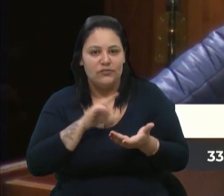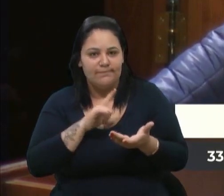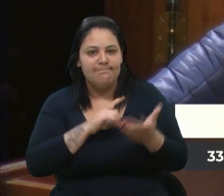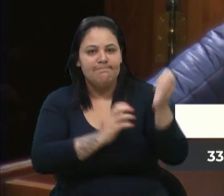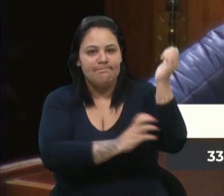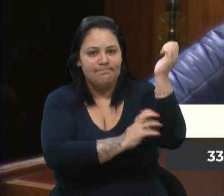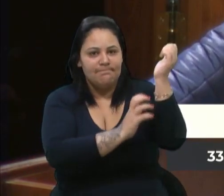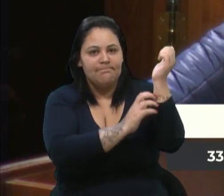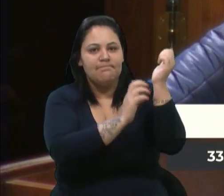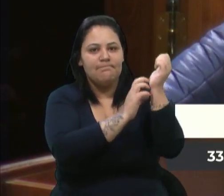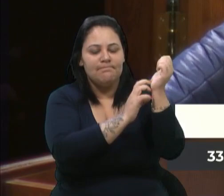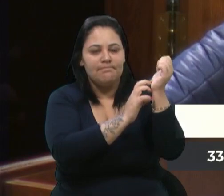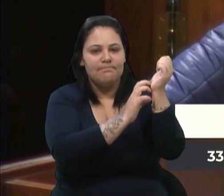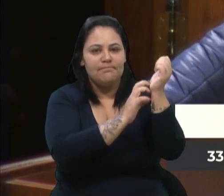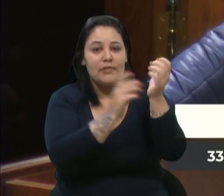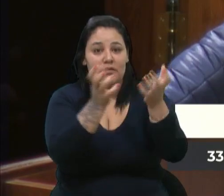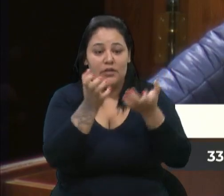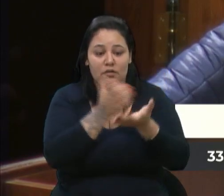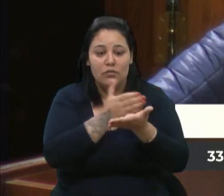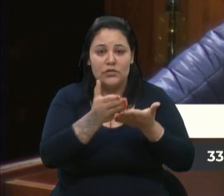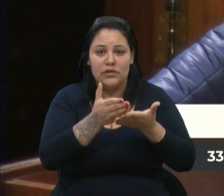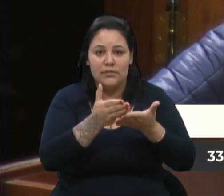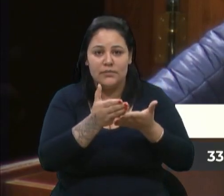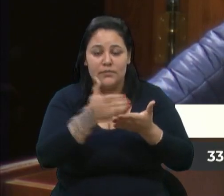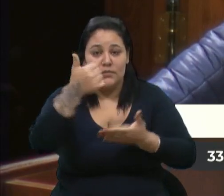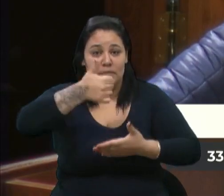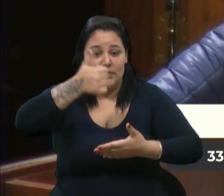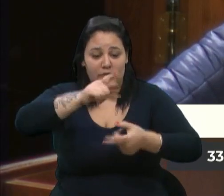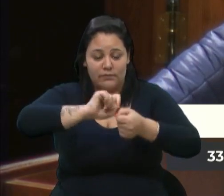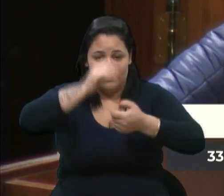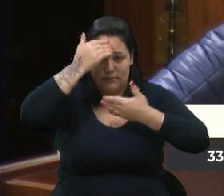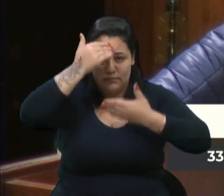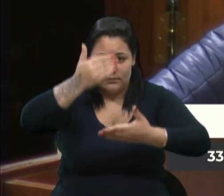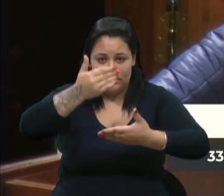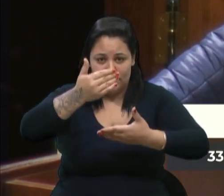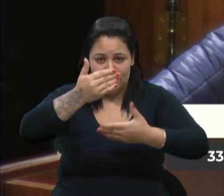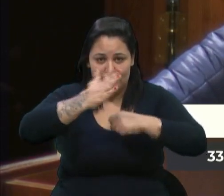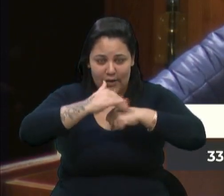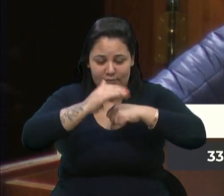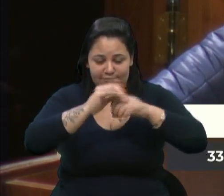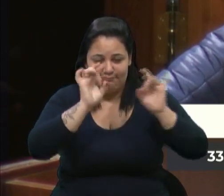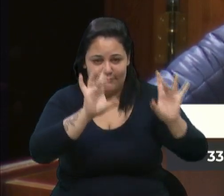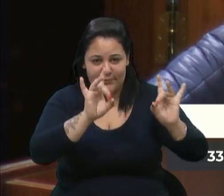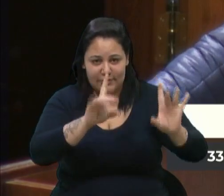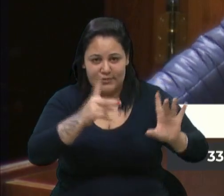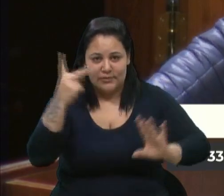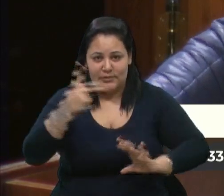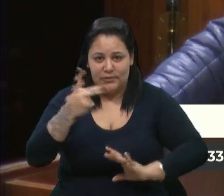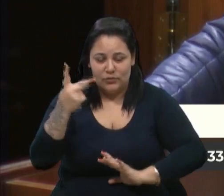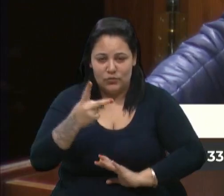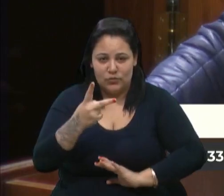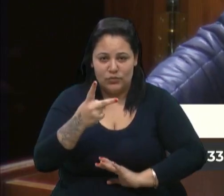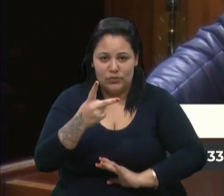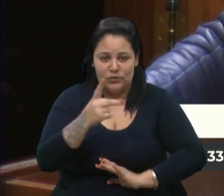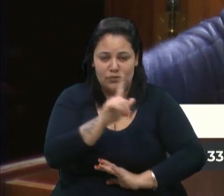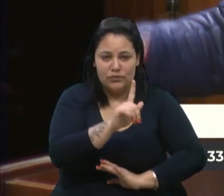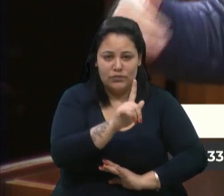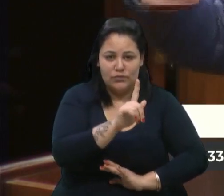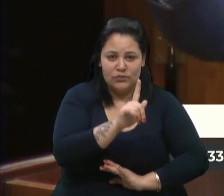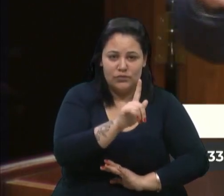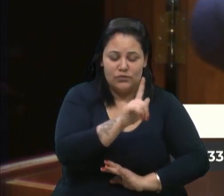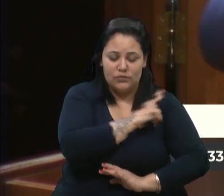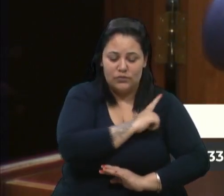E aí, eu quero começar primeiro fazendo um agradecimento muito especial ao nosso vice-governador Gabriel Souza, que foi quem me